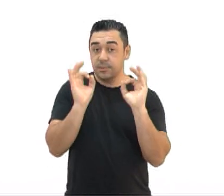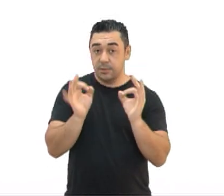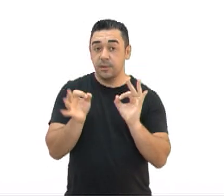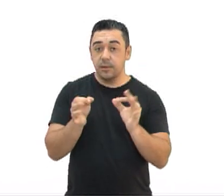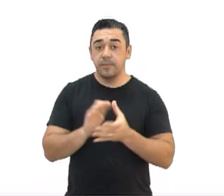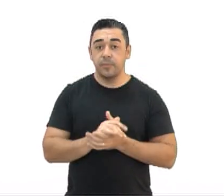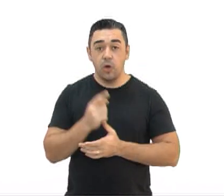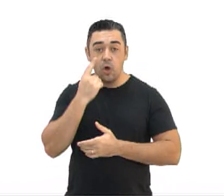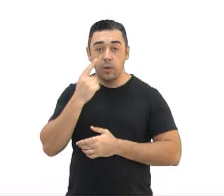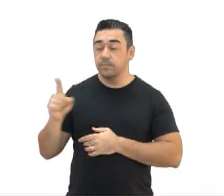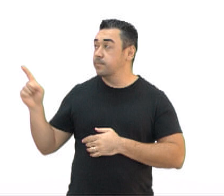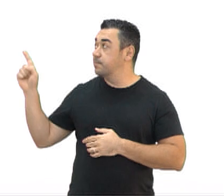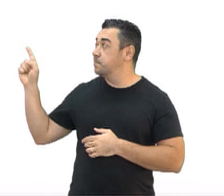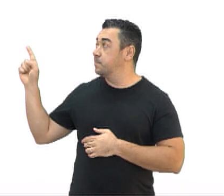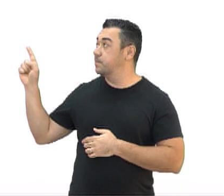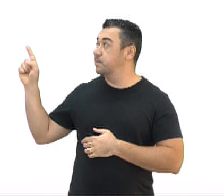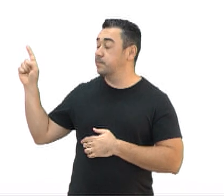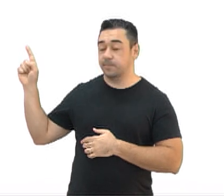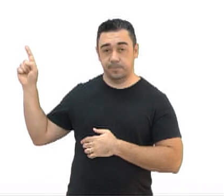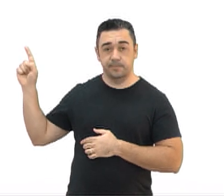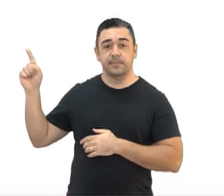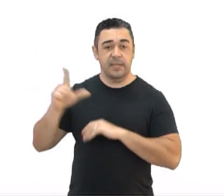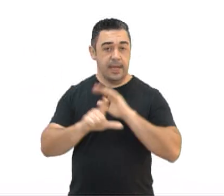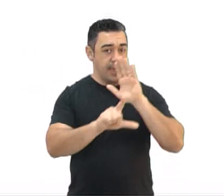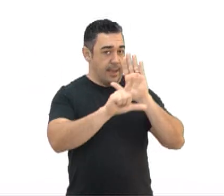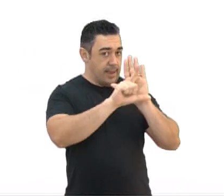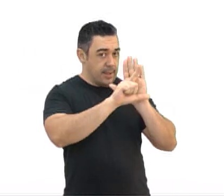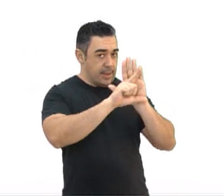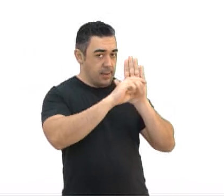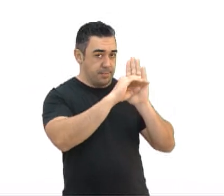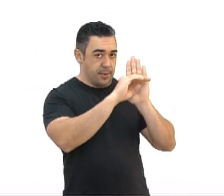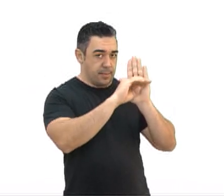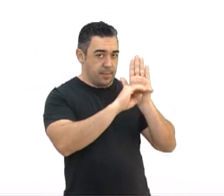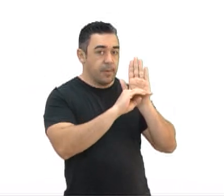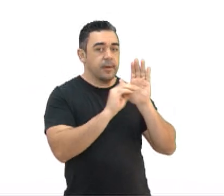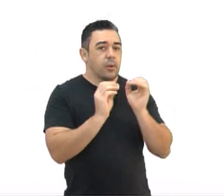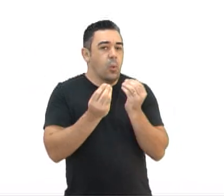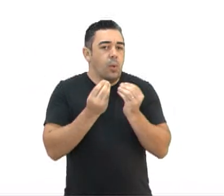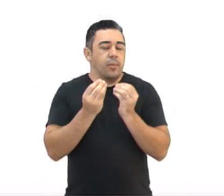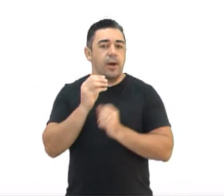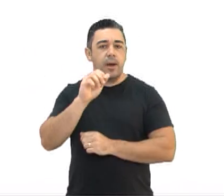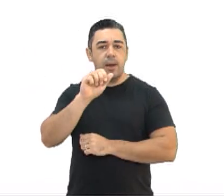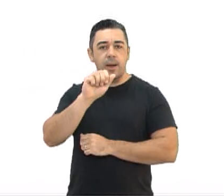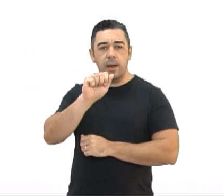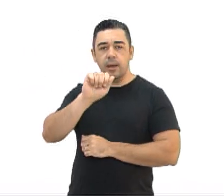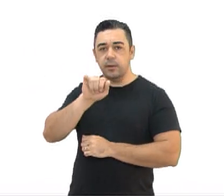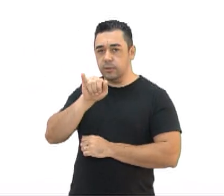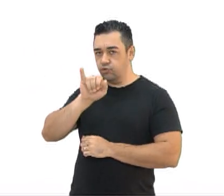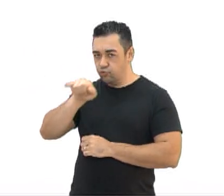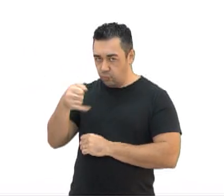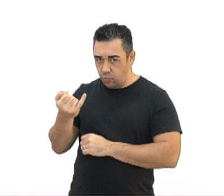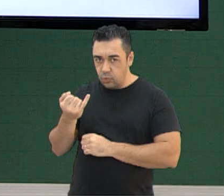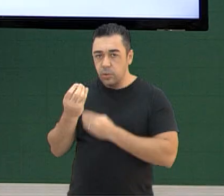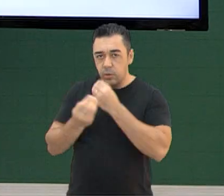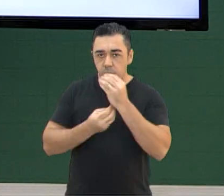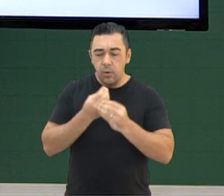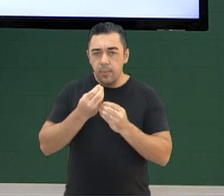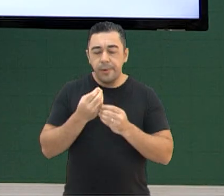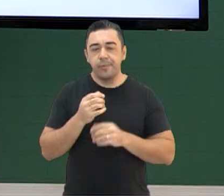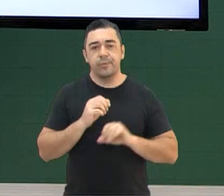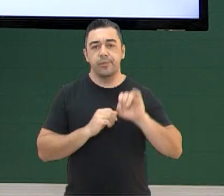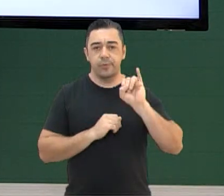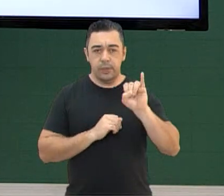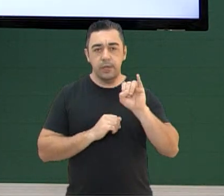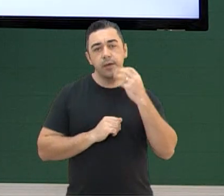certo? Que está aqui. Eu tenho a minha lei de formação, a IJ, e tenho aqui, certo? Quanto que vale o